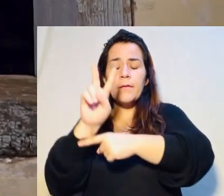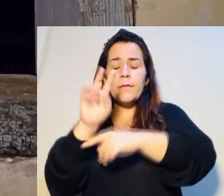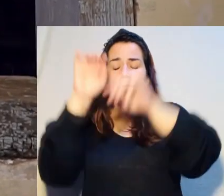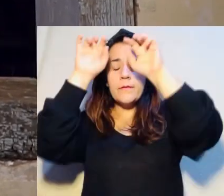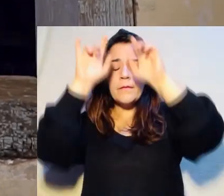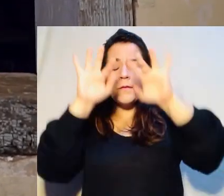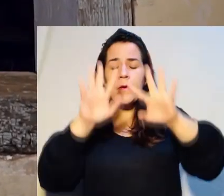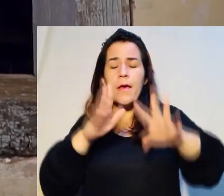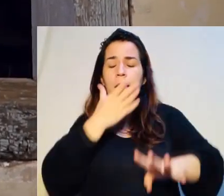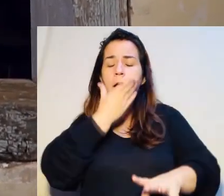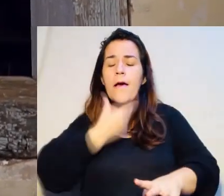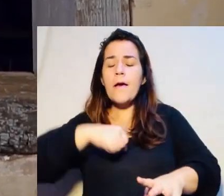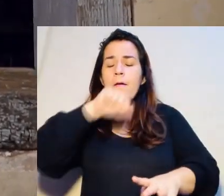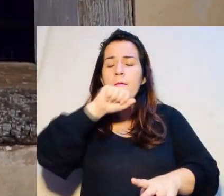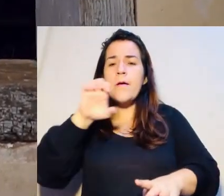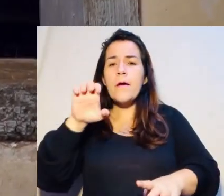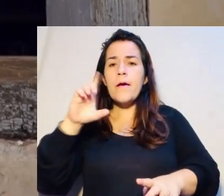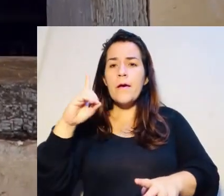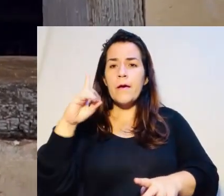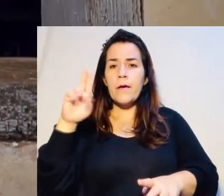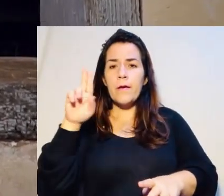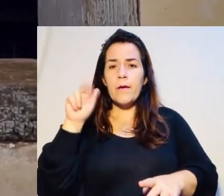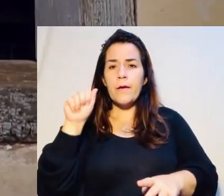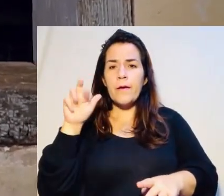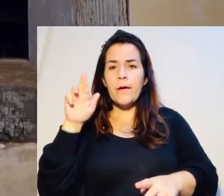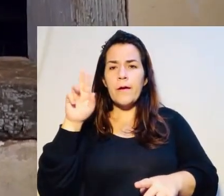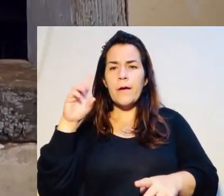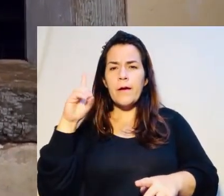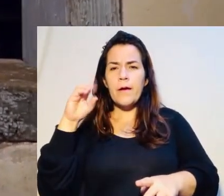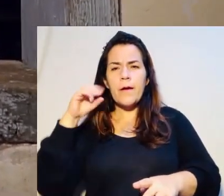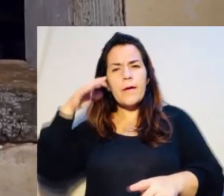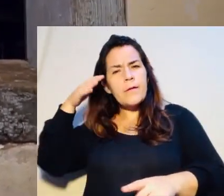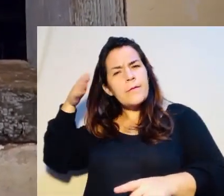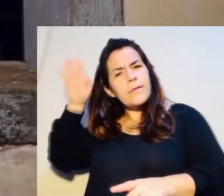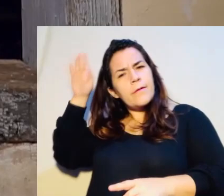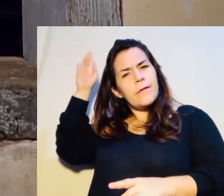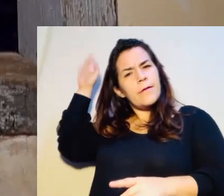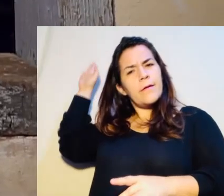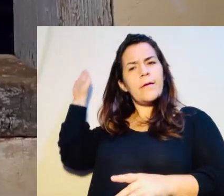abençoada por pai Eduardo, de lá daquelas terras.